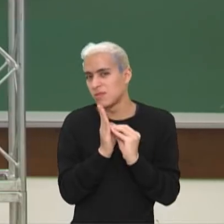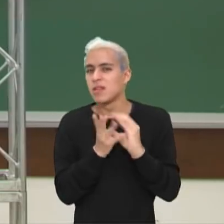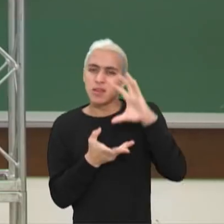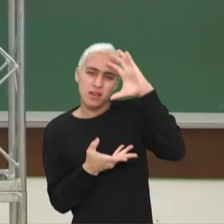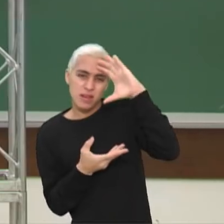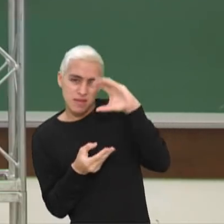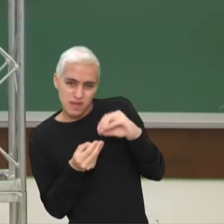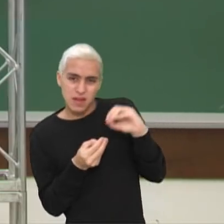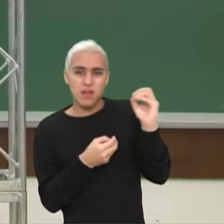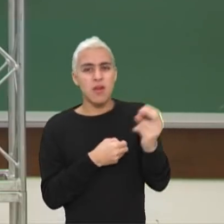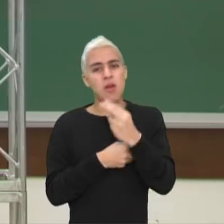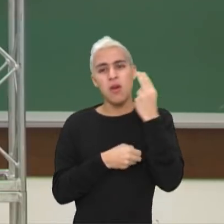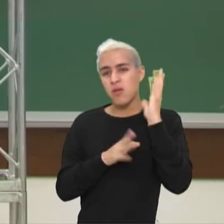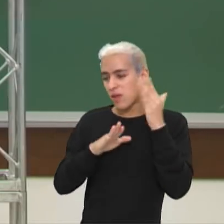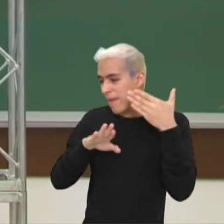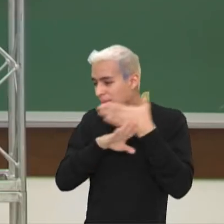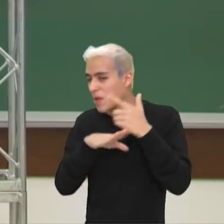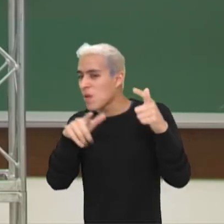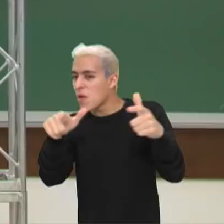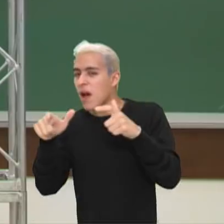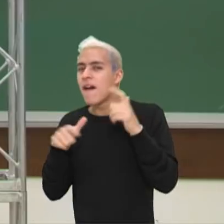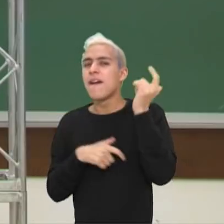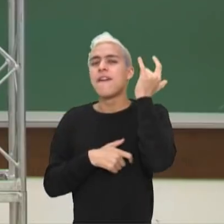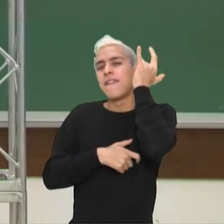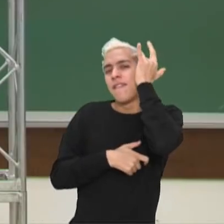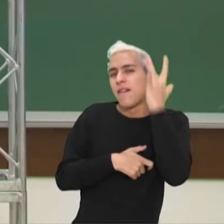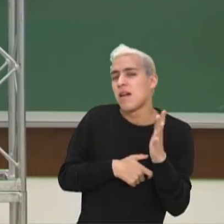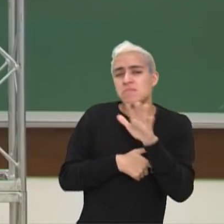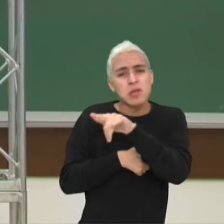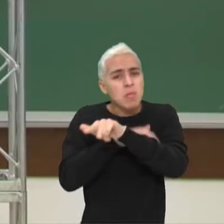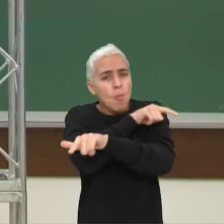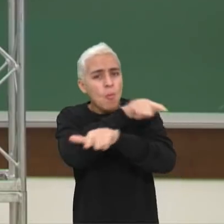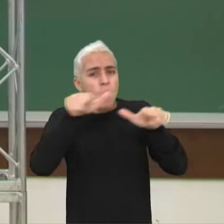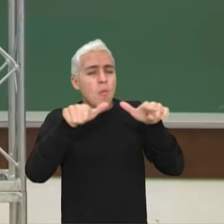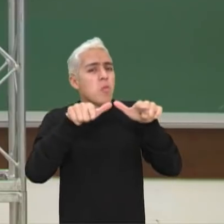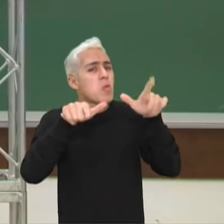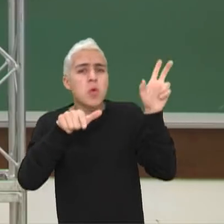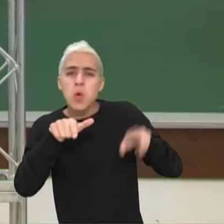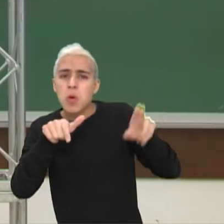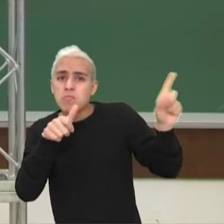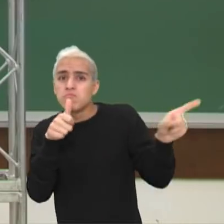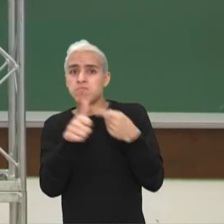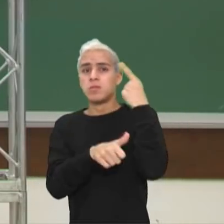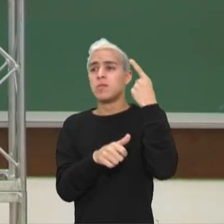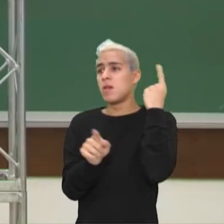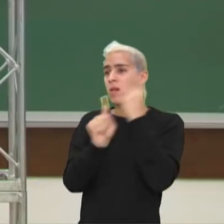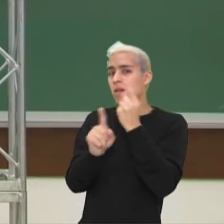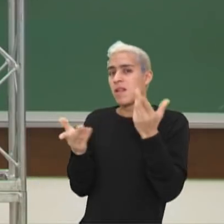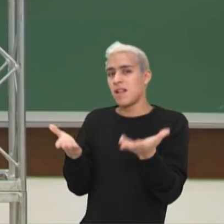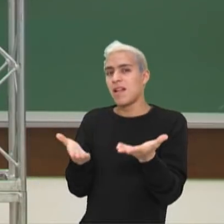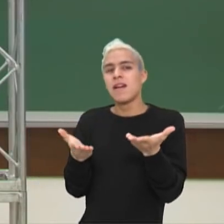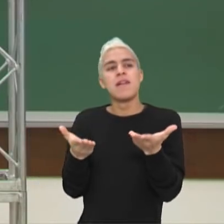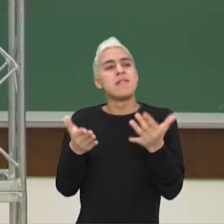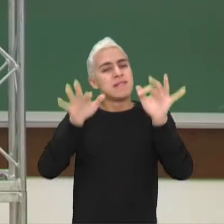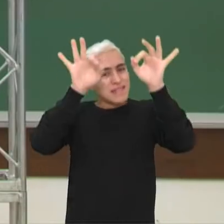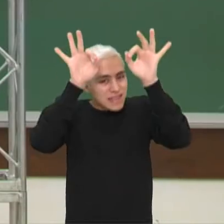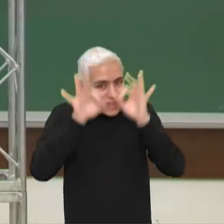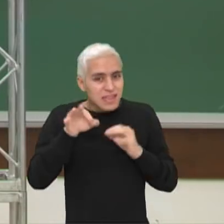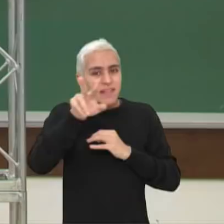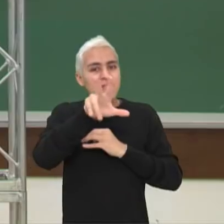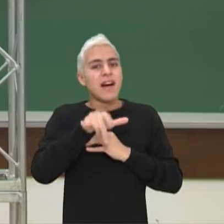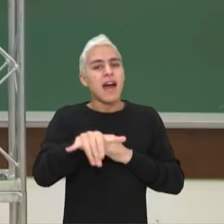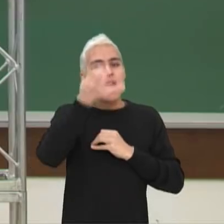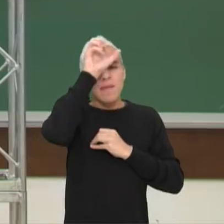ou já viu, já participou em algum outro lugar, vai ficar mais fácil. Mas para quem nunca viu ou nunca participou, tenho certeza que você vai conseguir